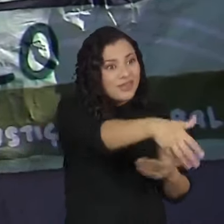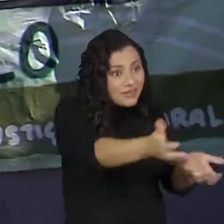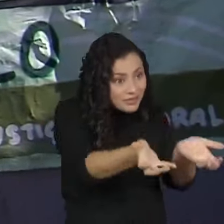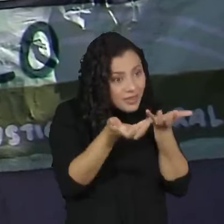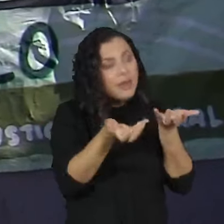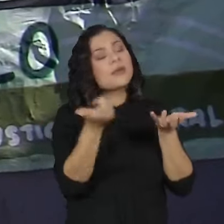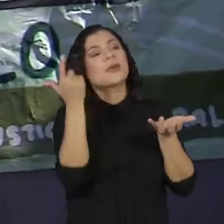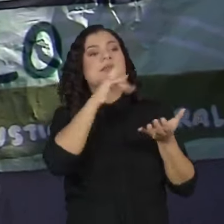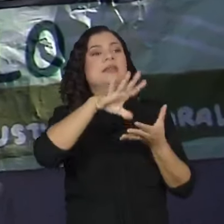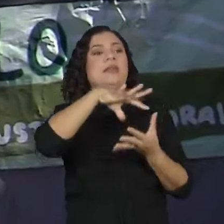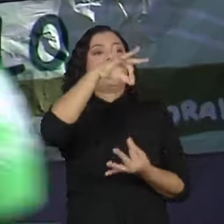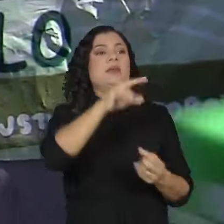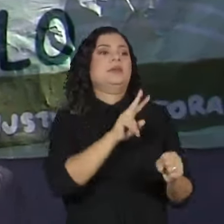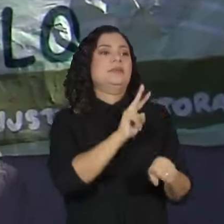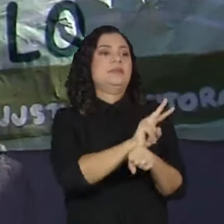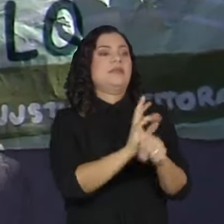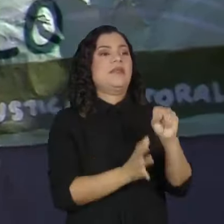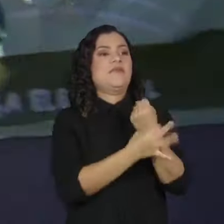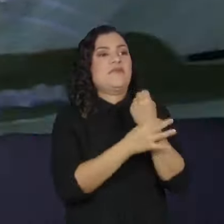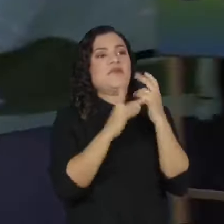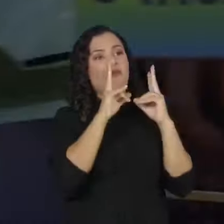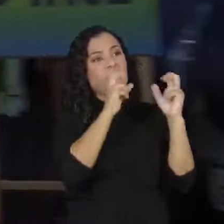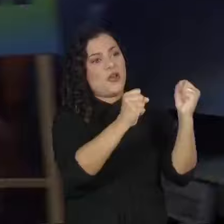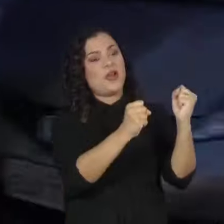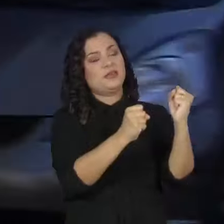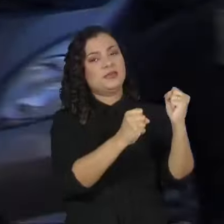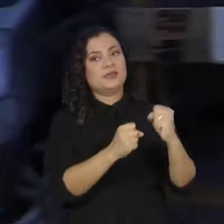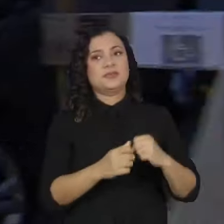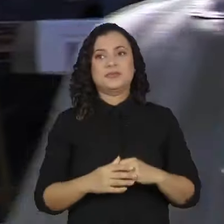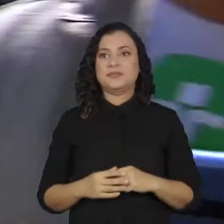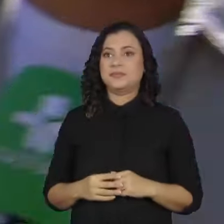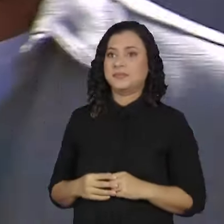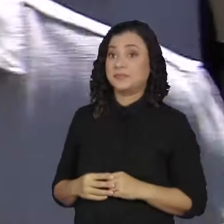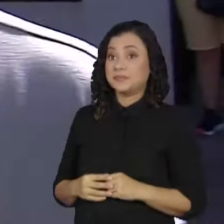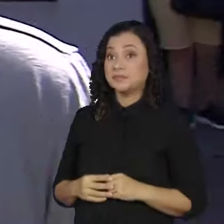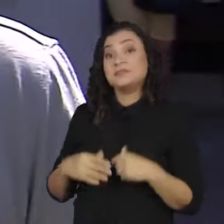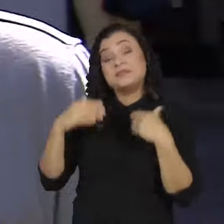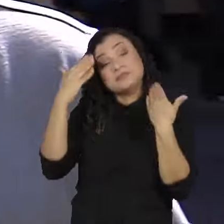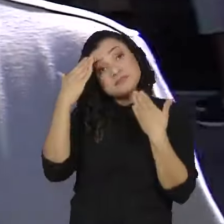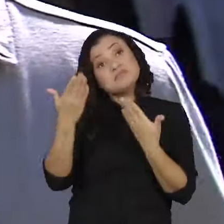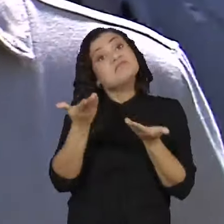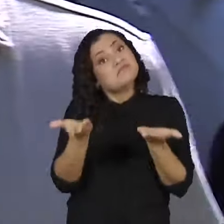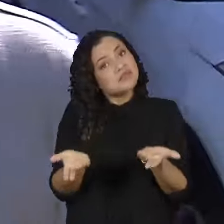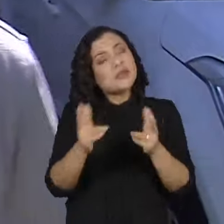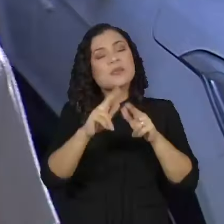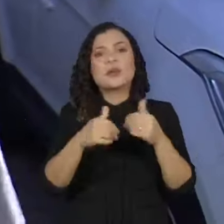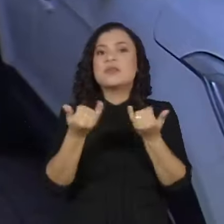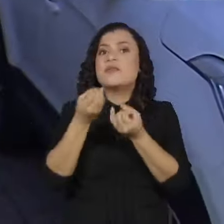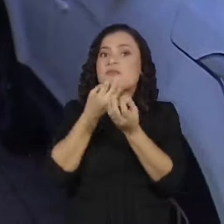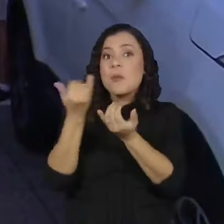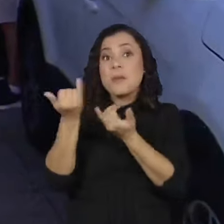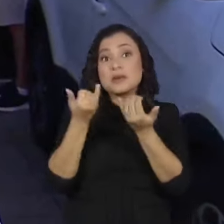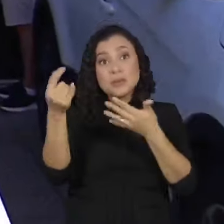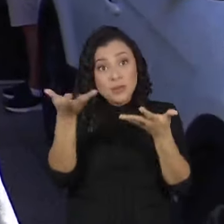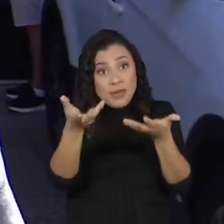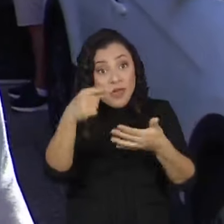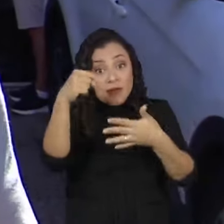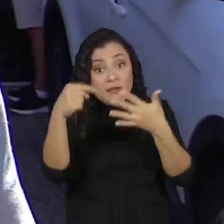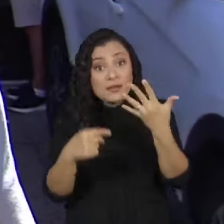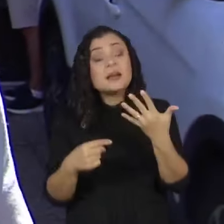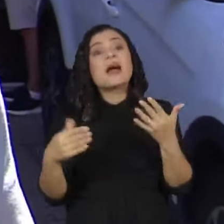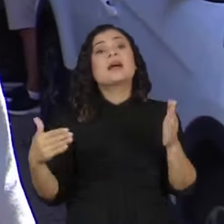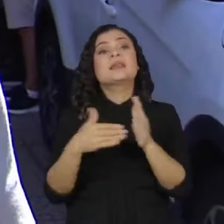fortalecida a nossa democracia fica Tá certo Hércules Muito obrigado então se você precisa regularizar sua situação eleitoral até o